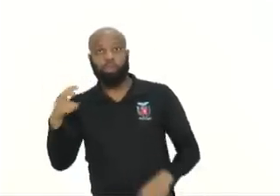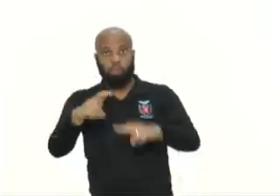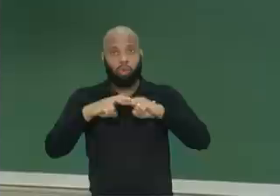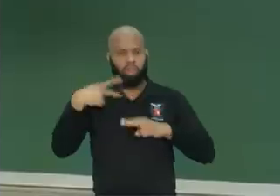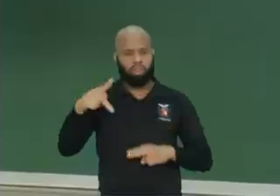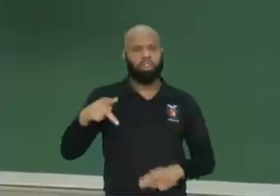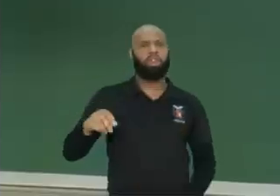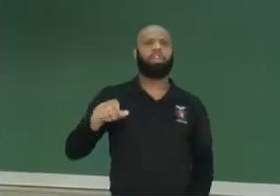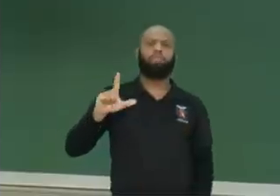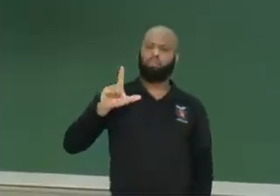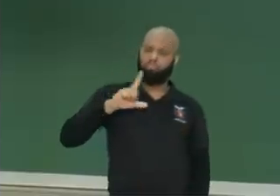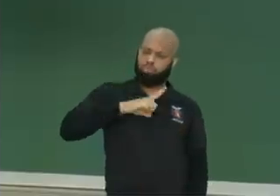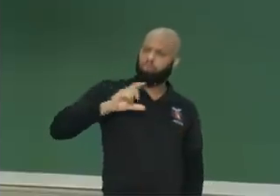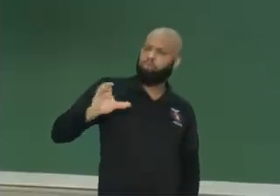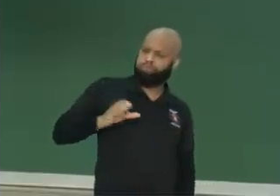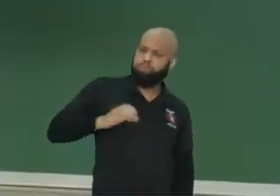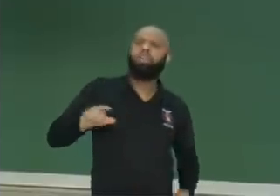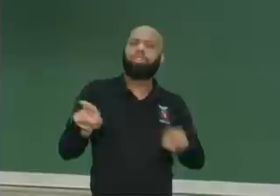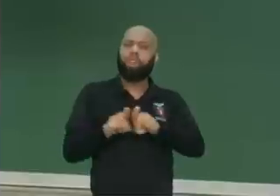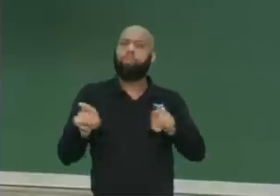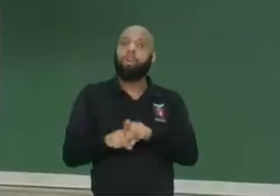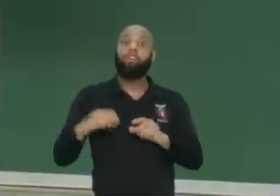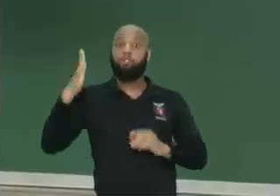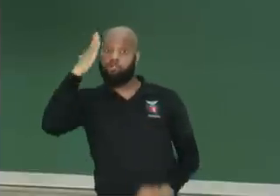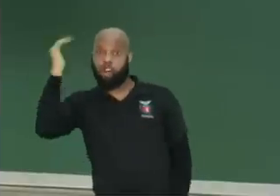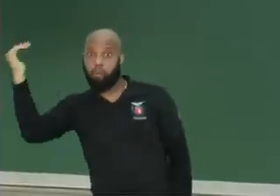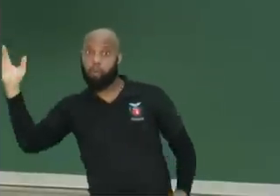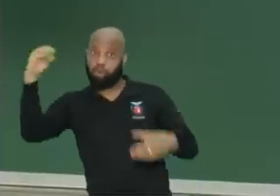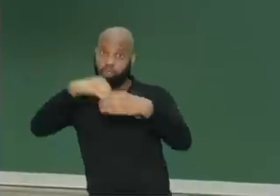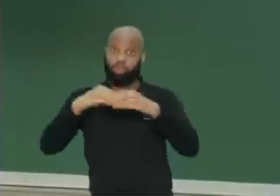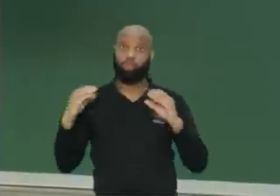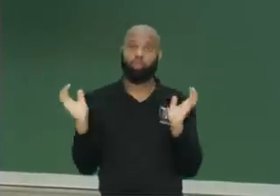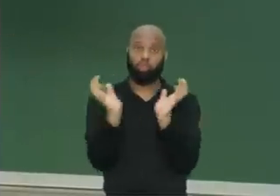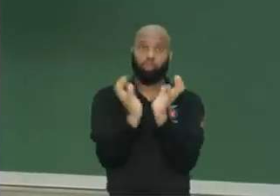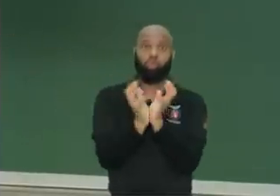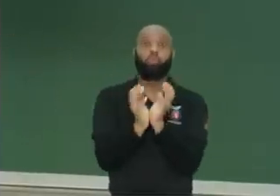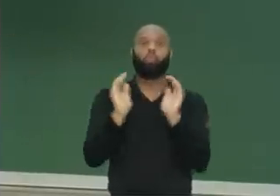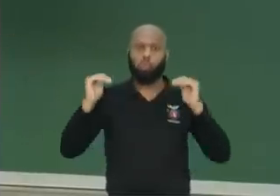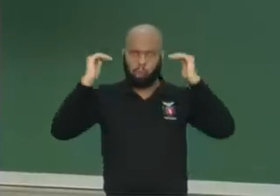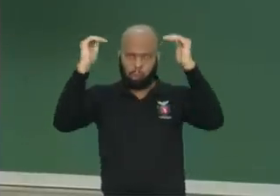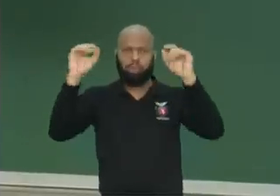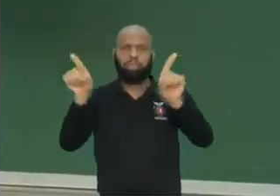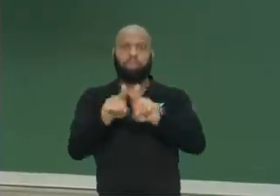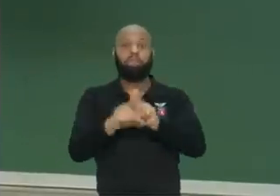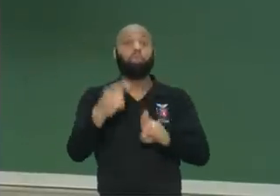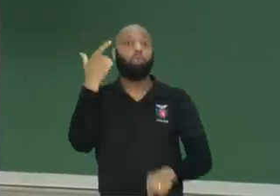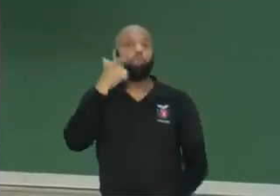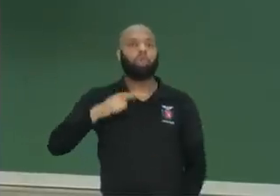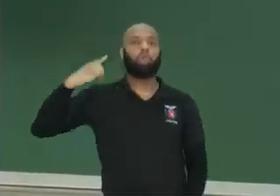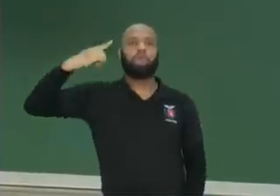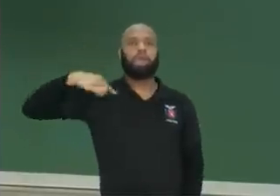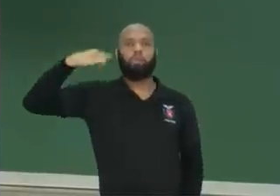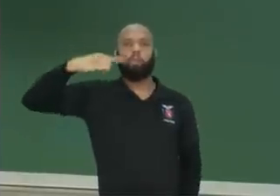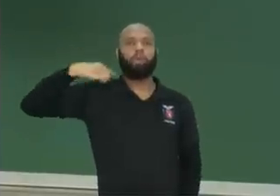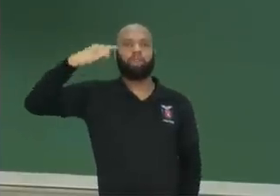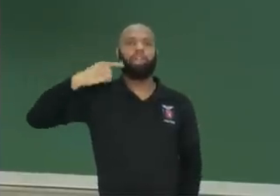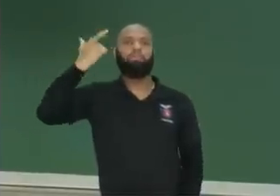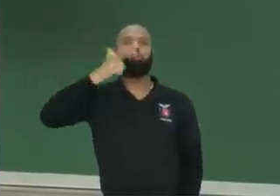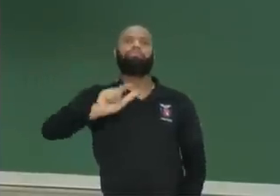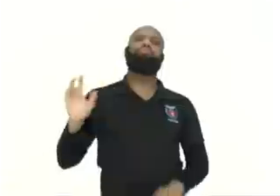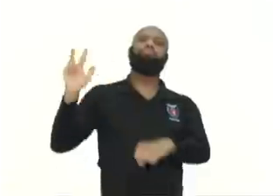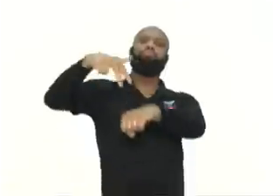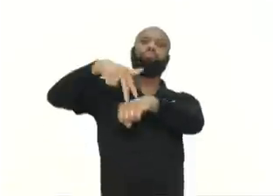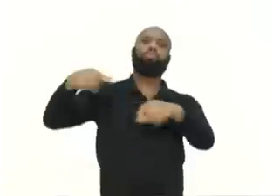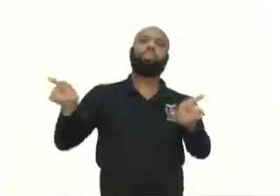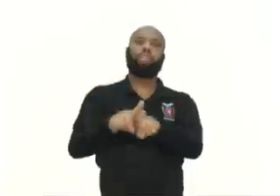poder econômico, ao prestígio político junto ao imperador, ele se elegeu deputado provincial e desenvolveu suas